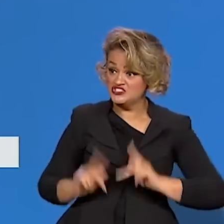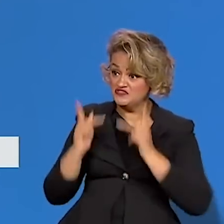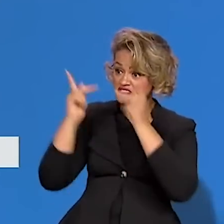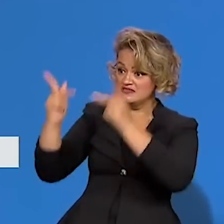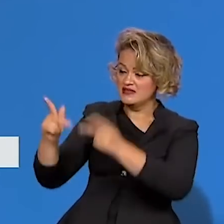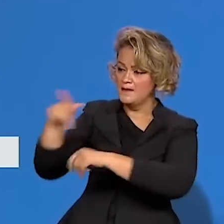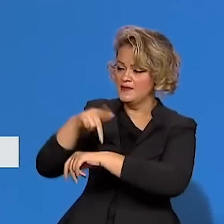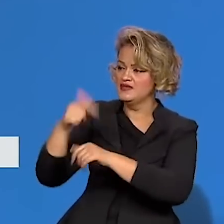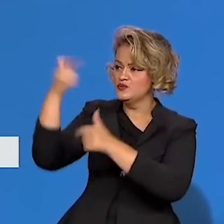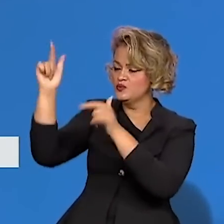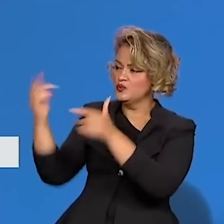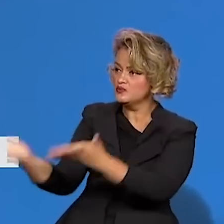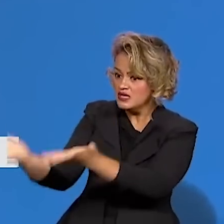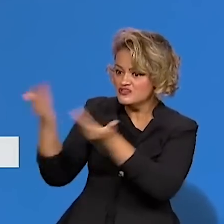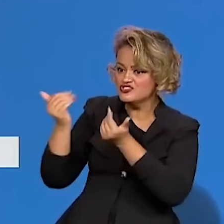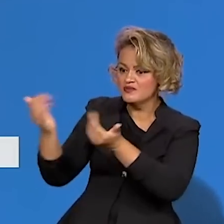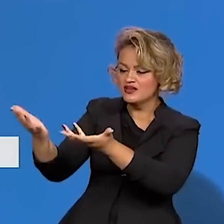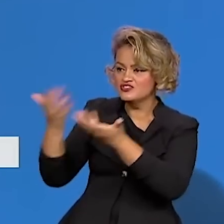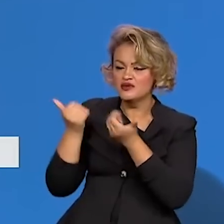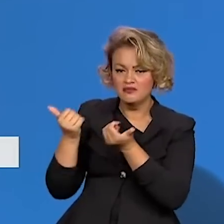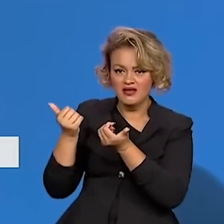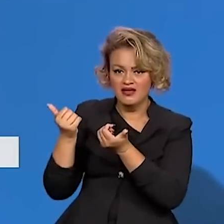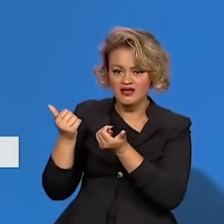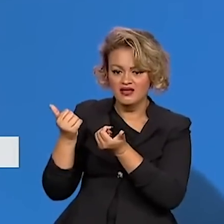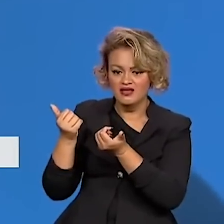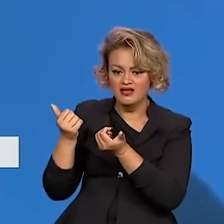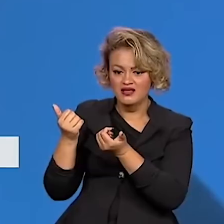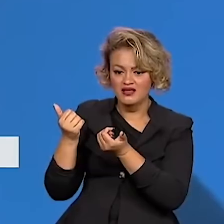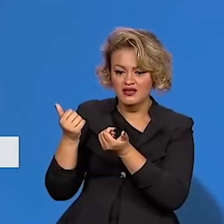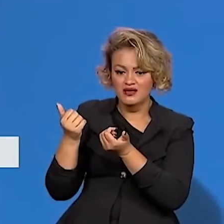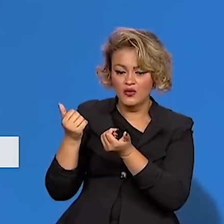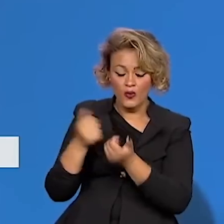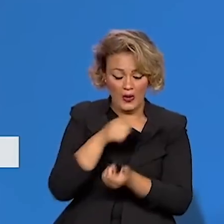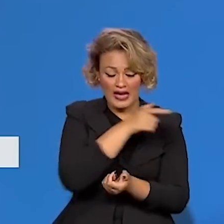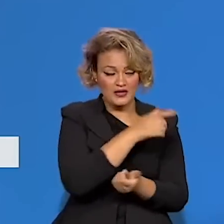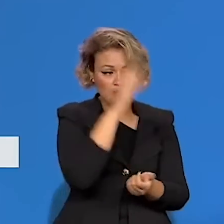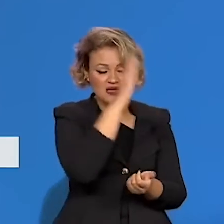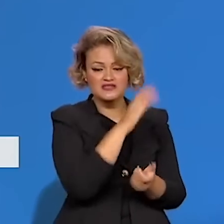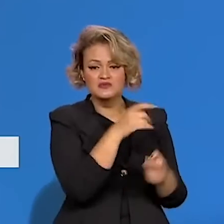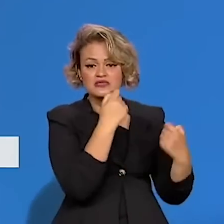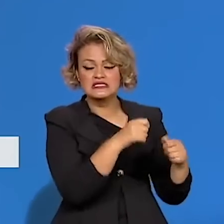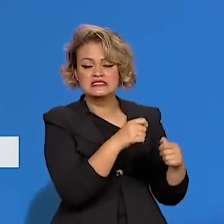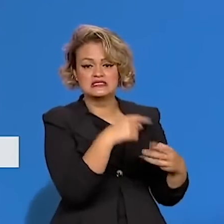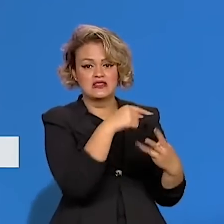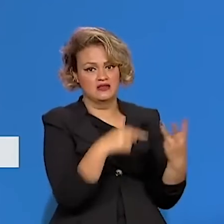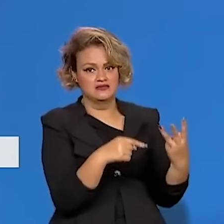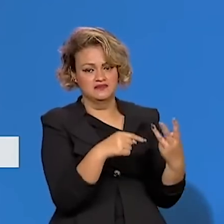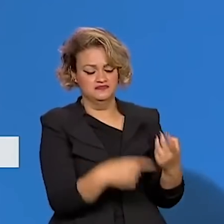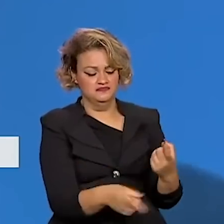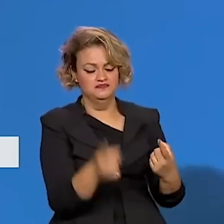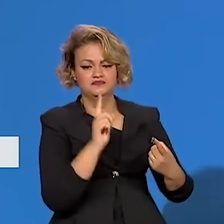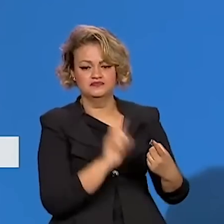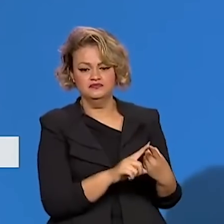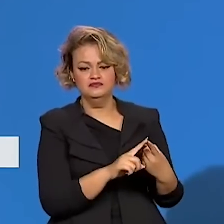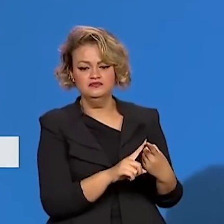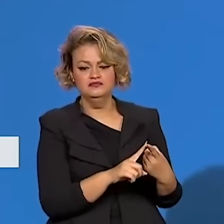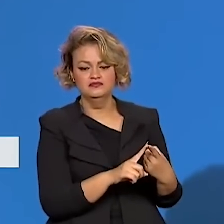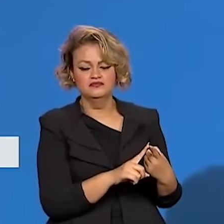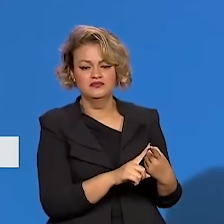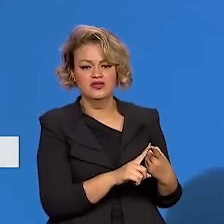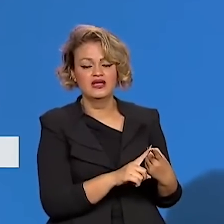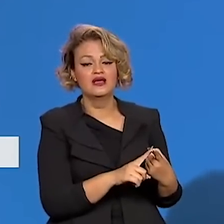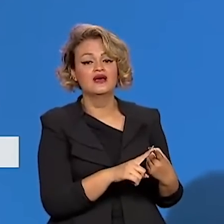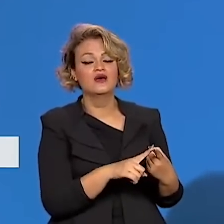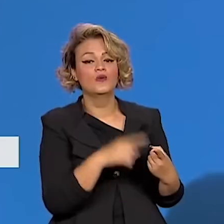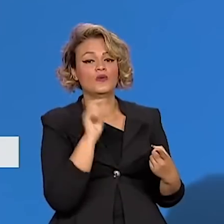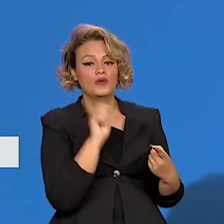e atrair Capitão externo o país tem que ter três componentes primeiro o presidente